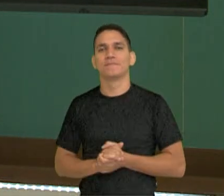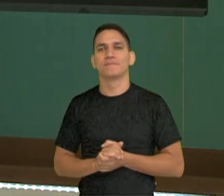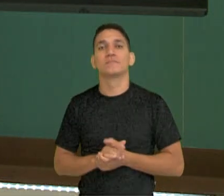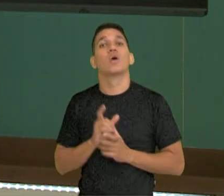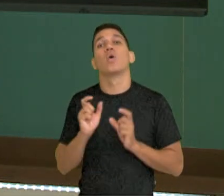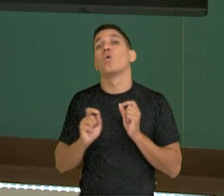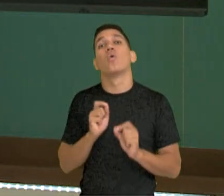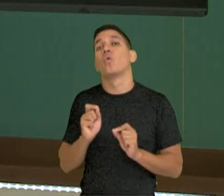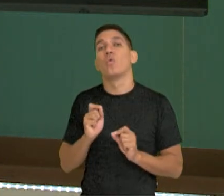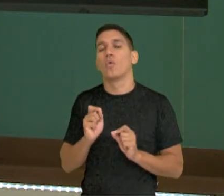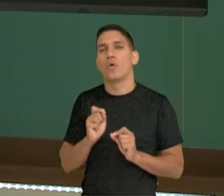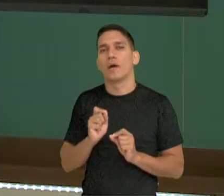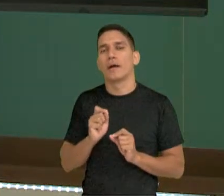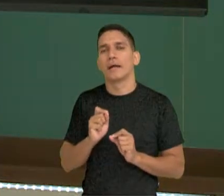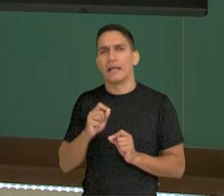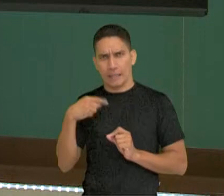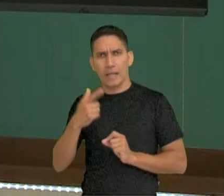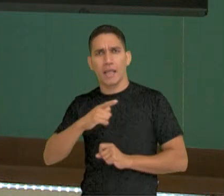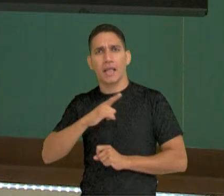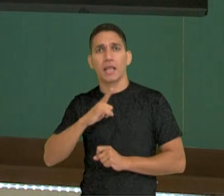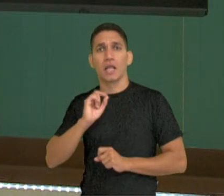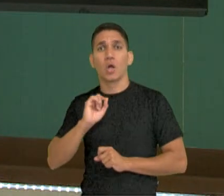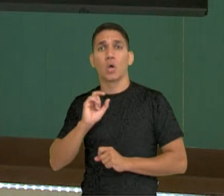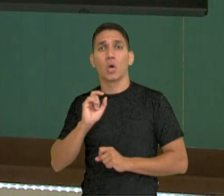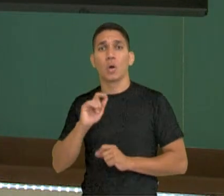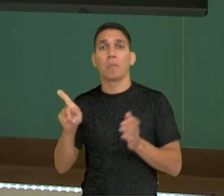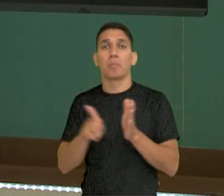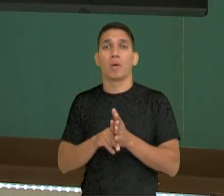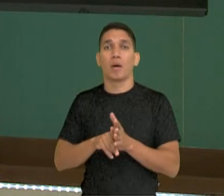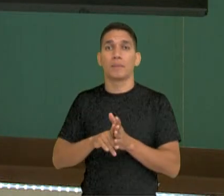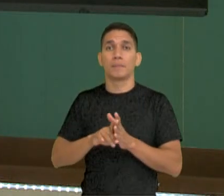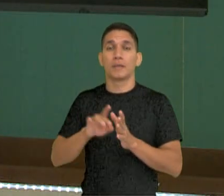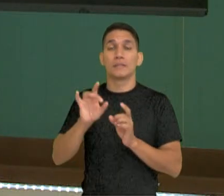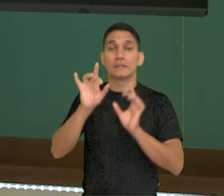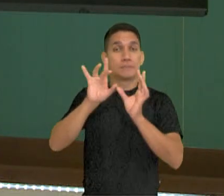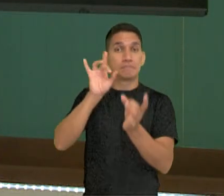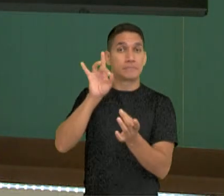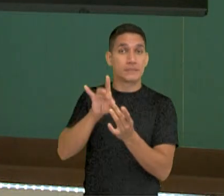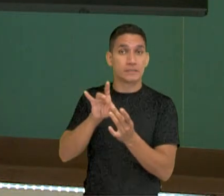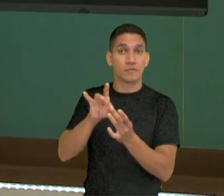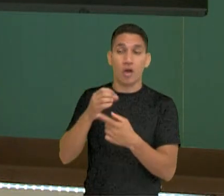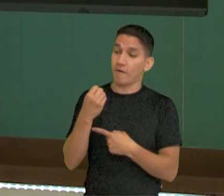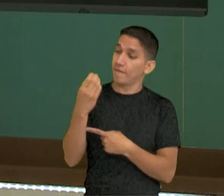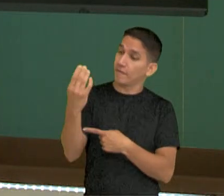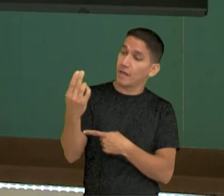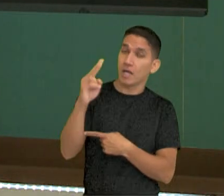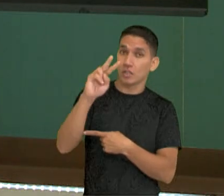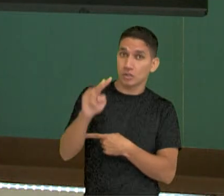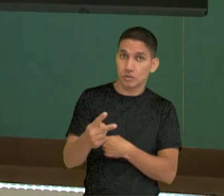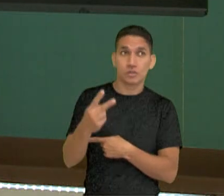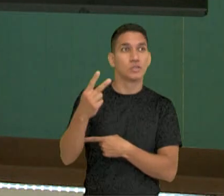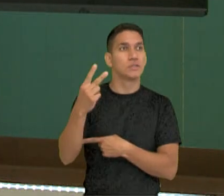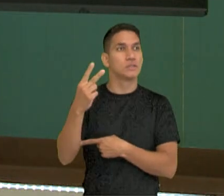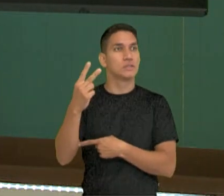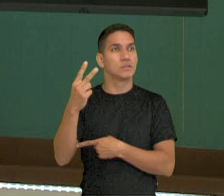E o que a gente tinha lá no caso da viagem, que custava 250, a família já